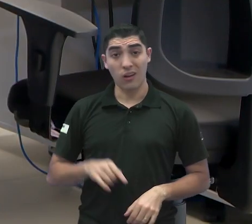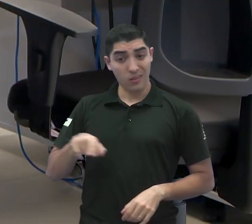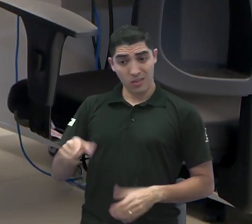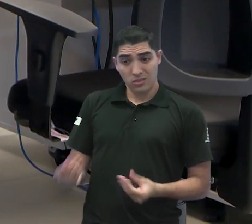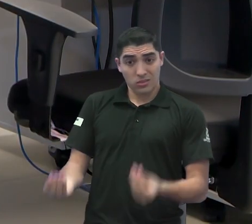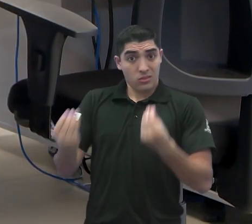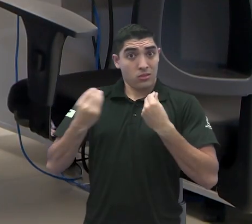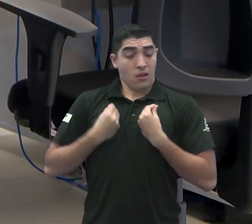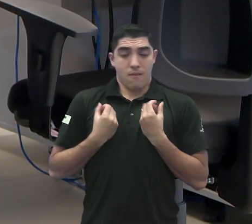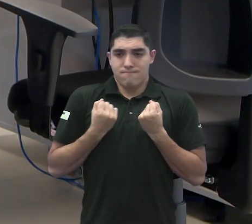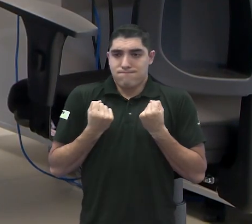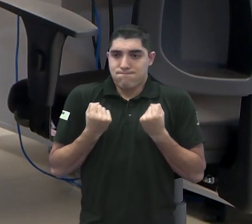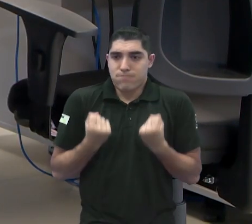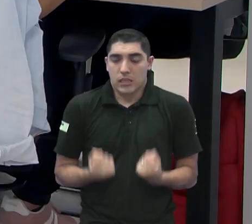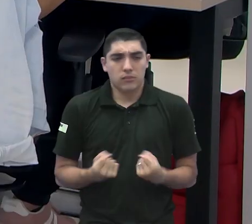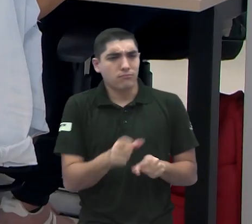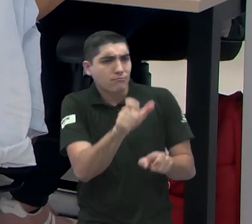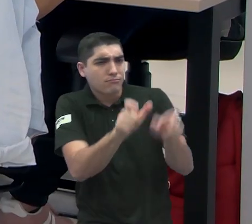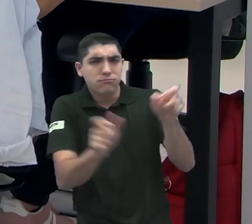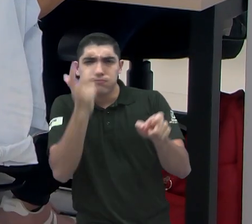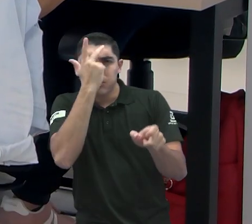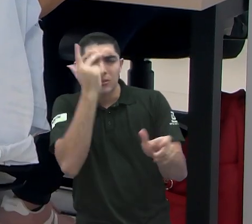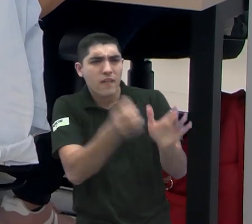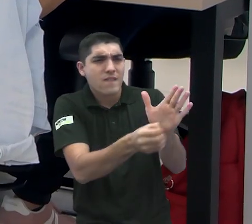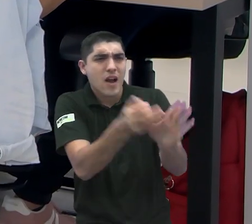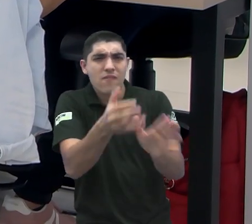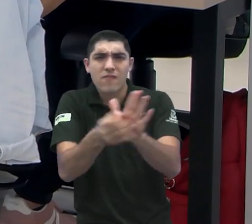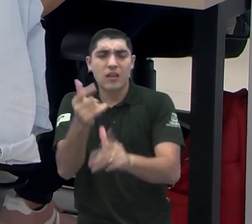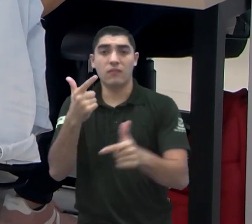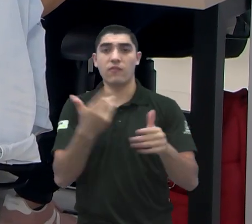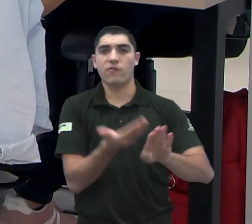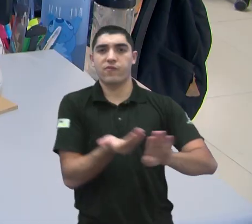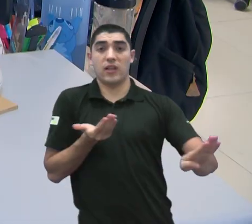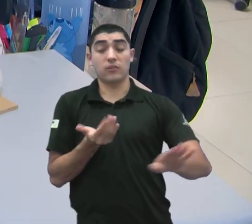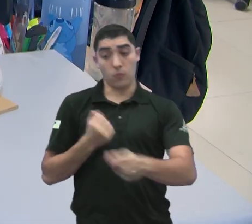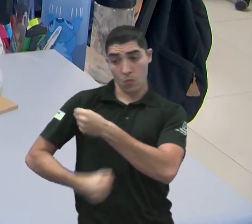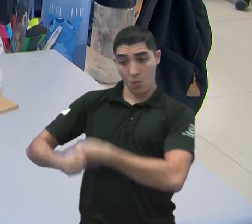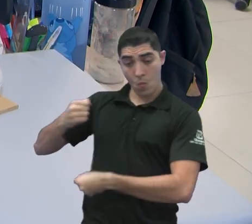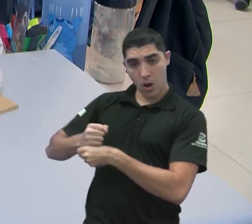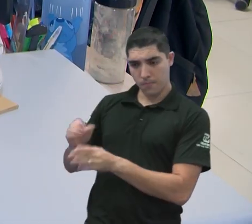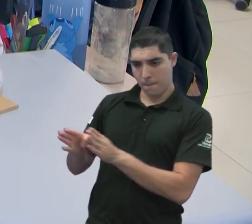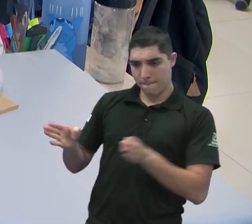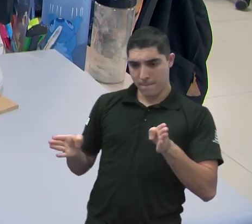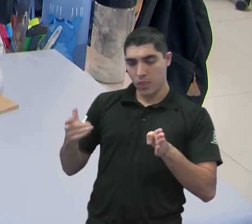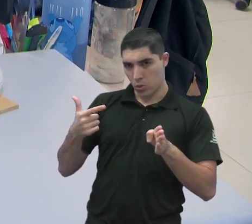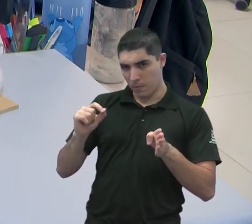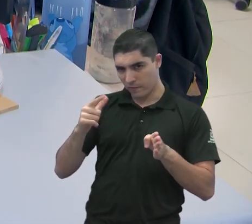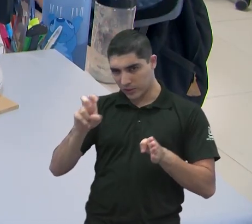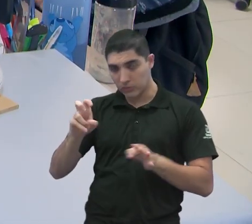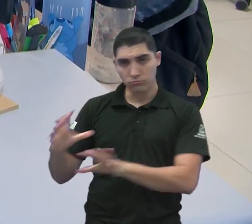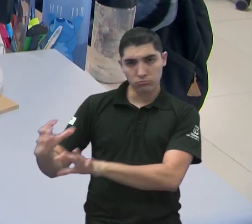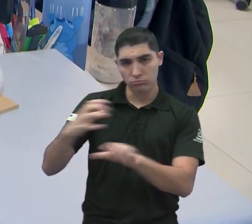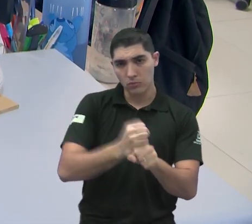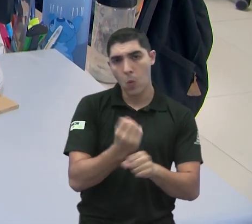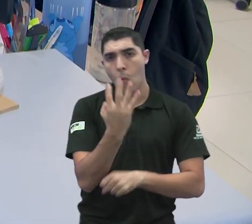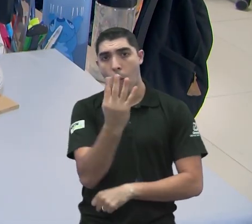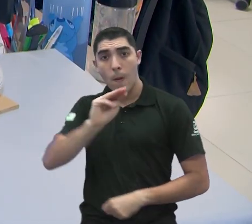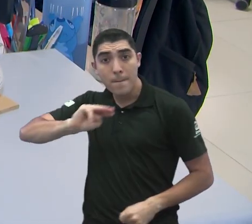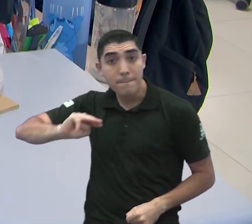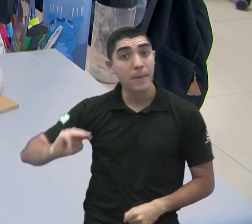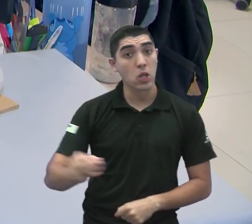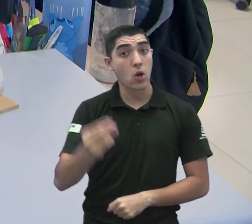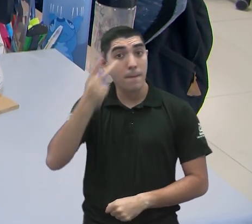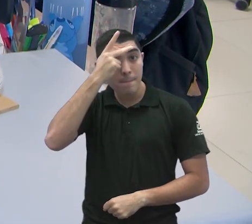sobrecarga tem colaborado diretamente no número de afastamentos do trabalho. Só em 2025 foram mais de 4 milhões